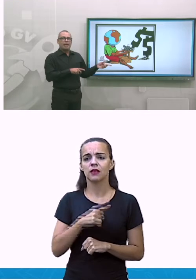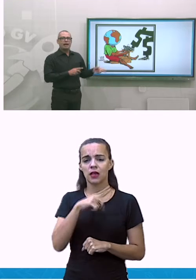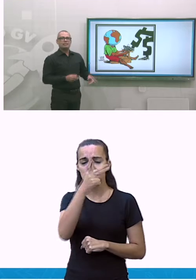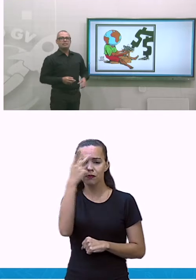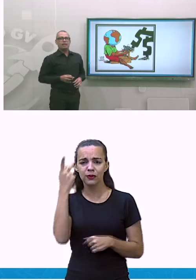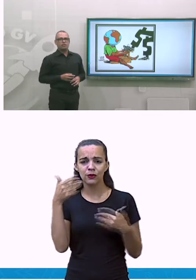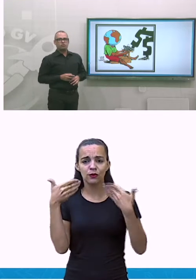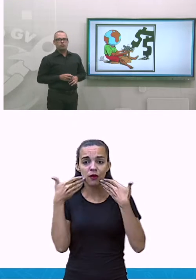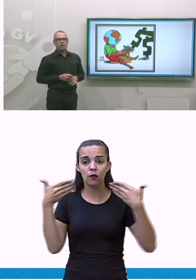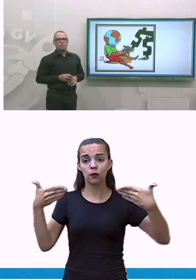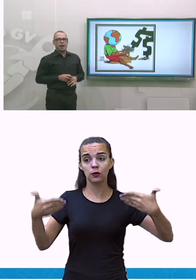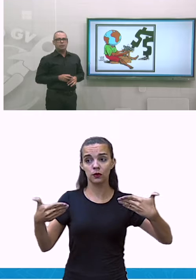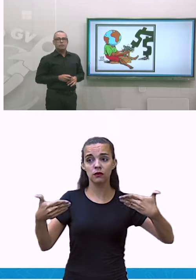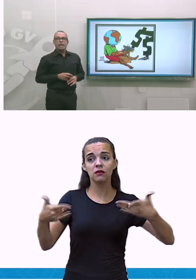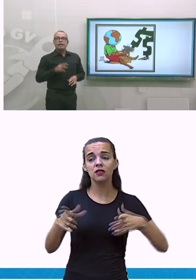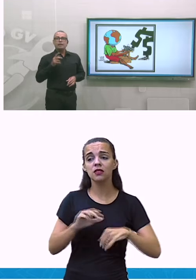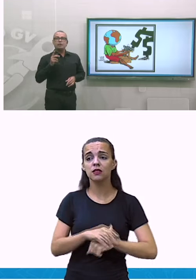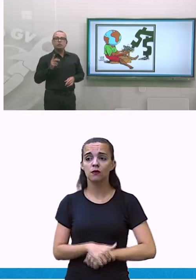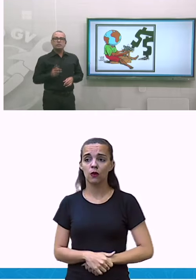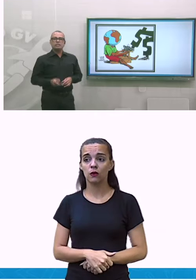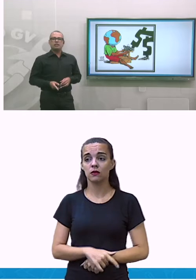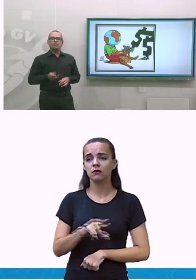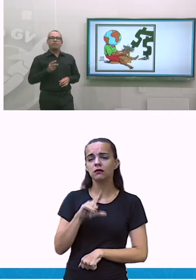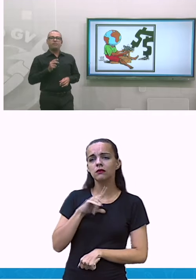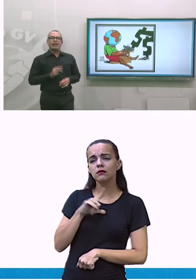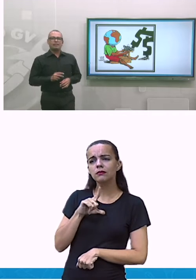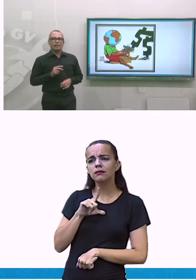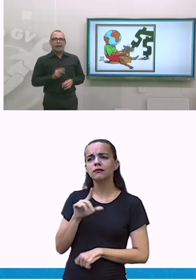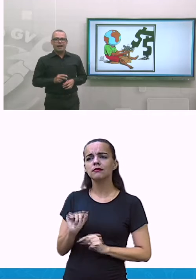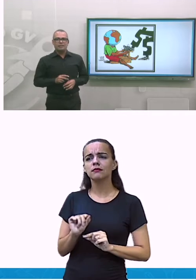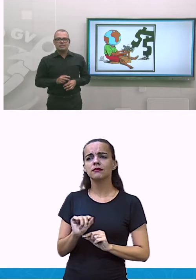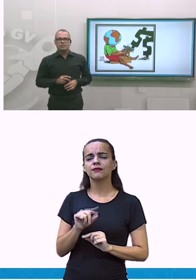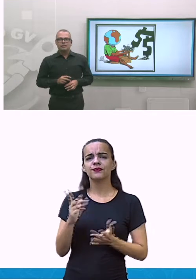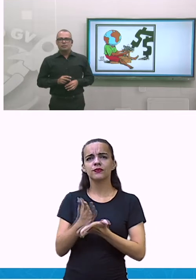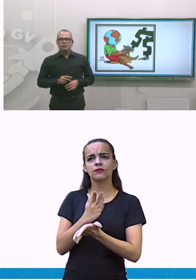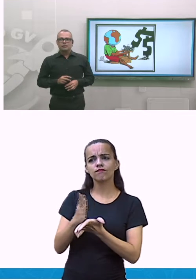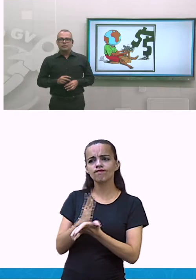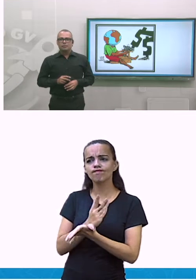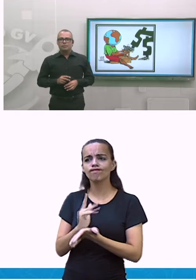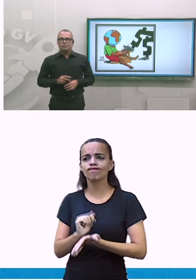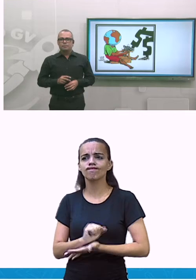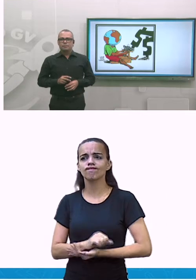vulneráveis a acidentes de trabalho, inclusive fatais,